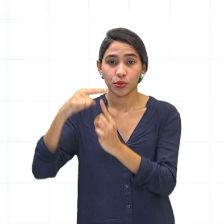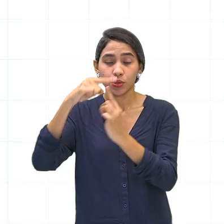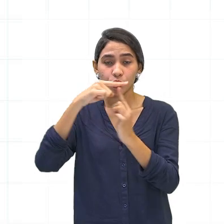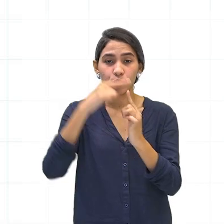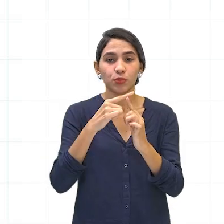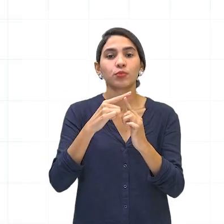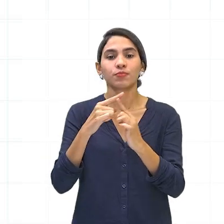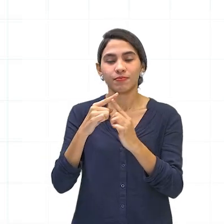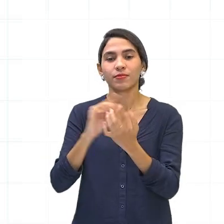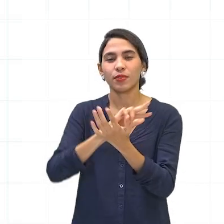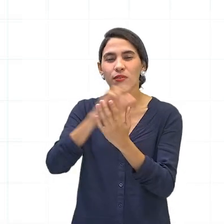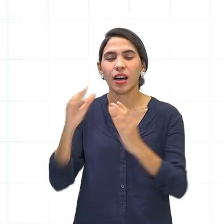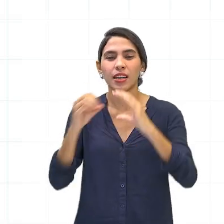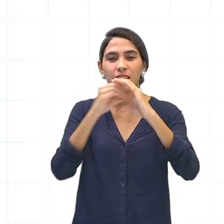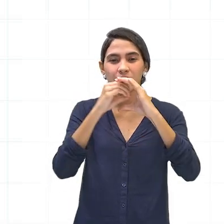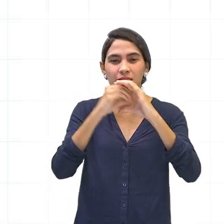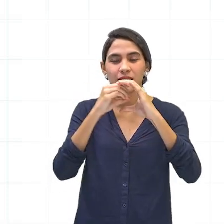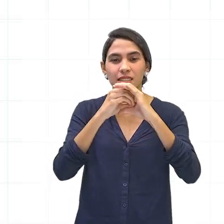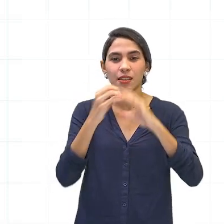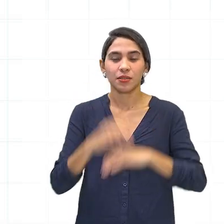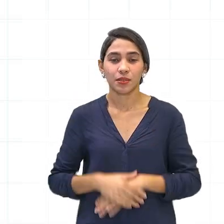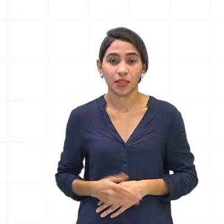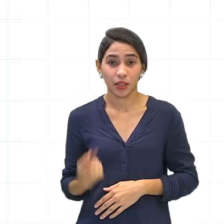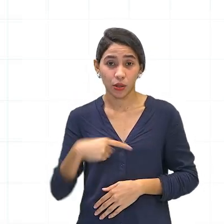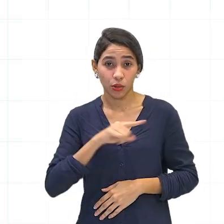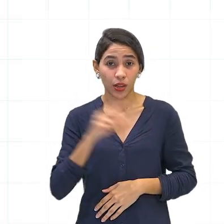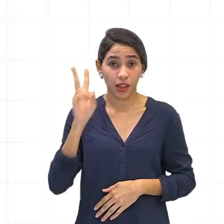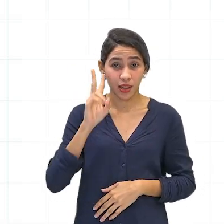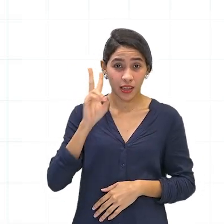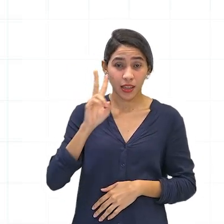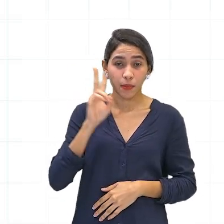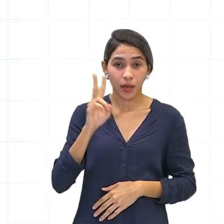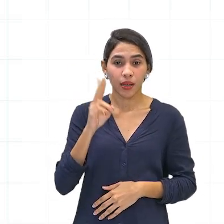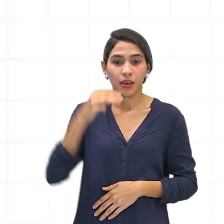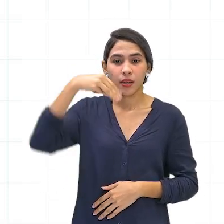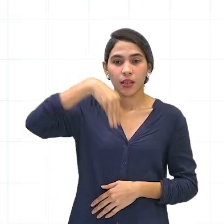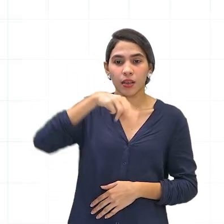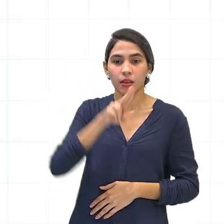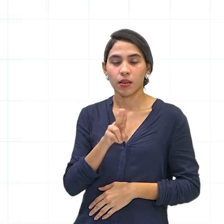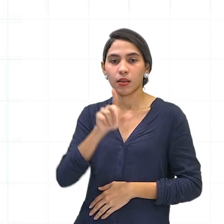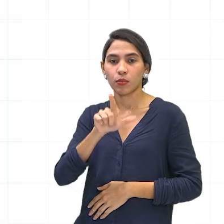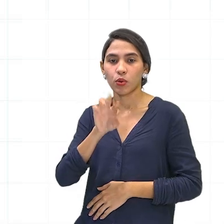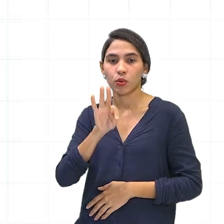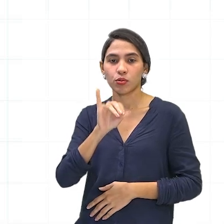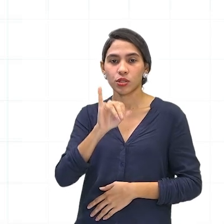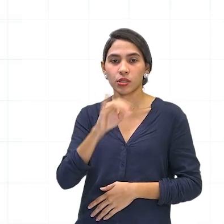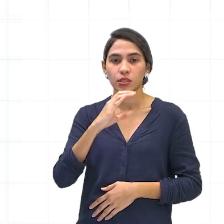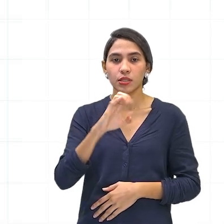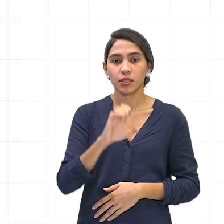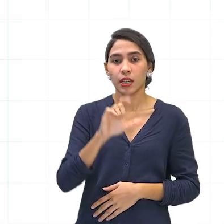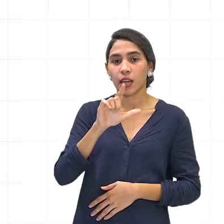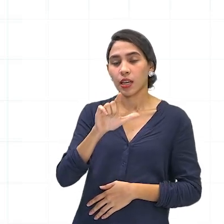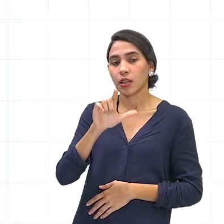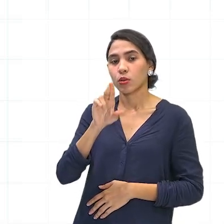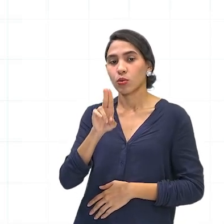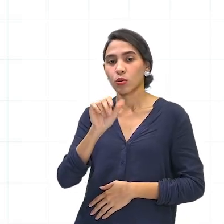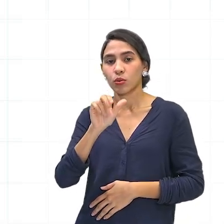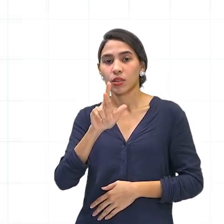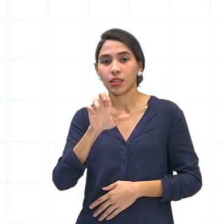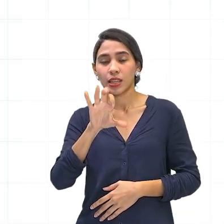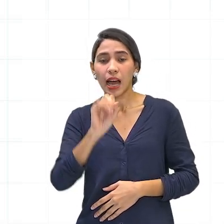de organismos multicelulares. Para a gente relembrar aí essa expressão, multicelulares, onde a gente está falando